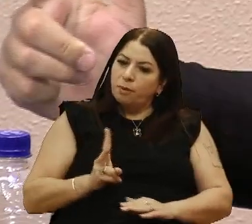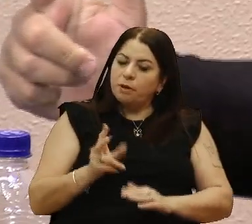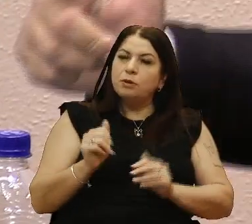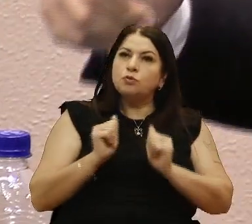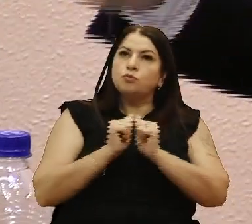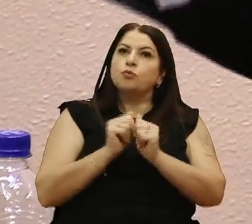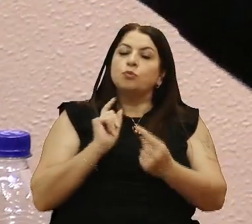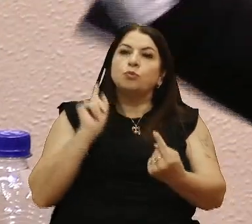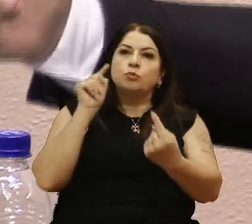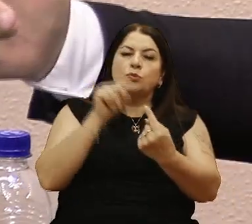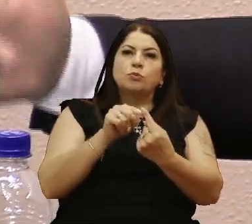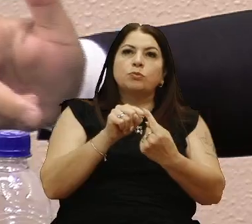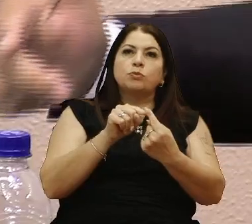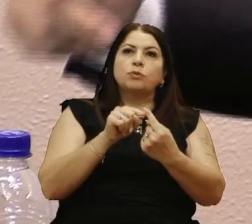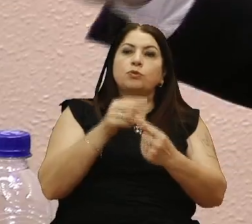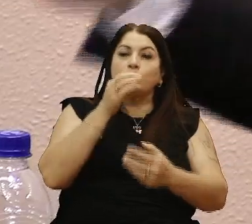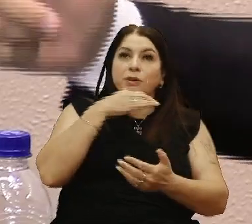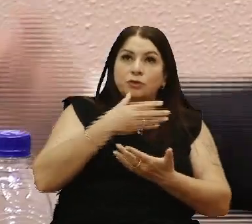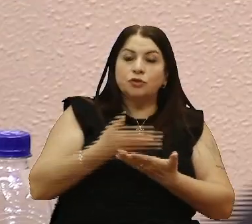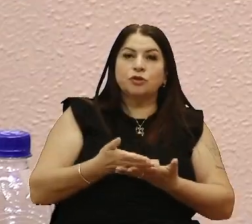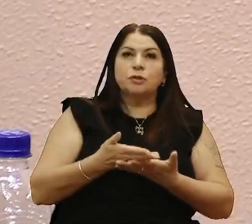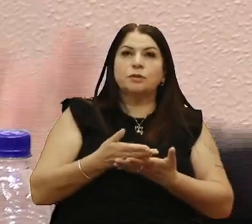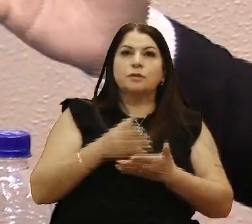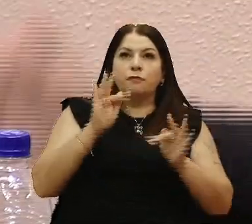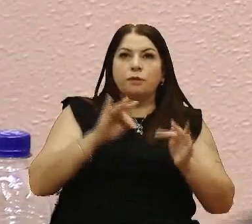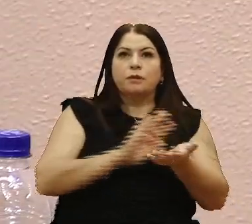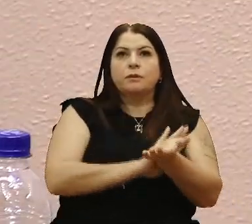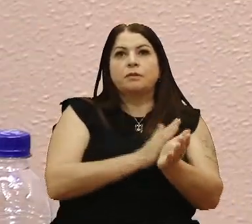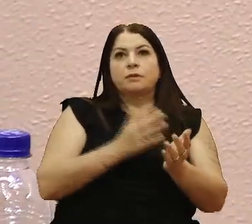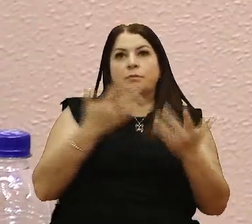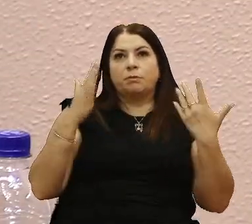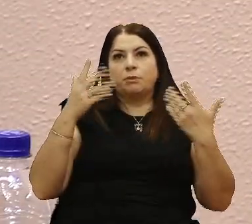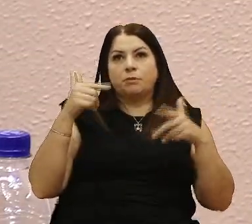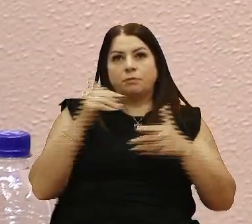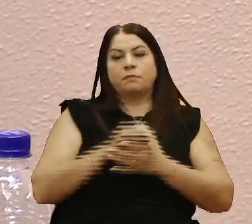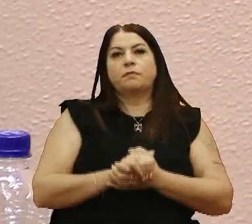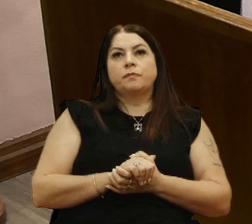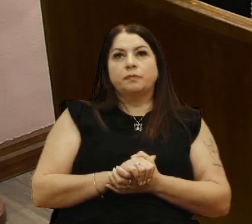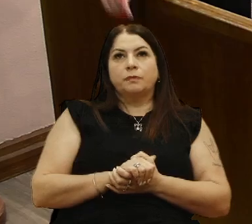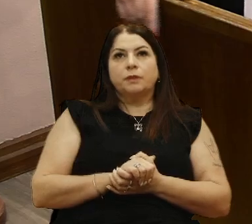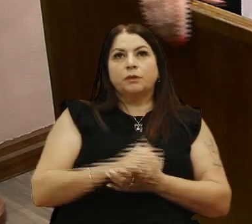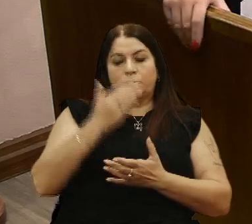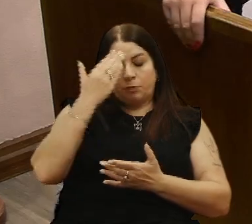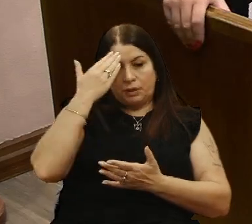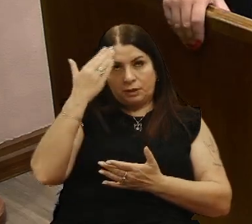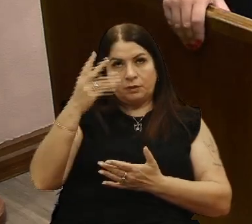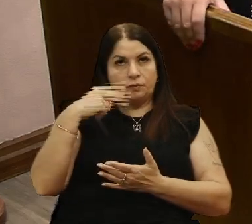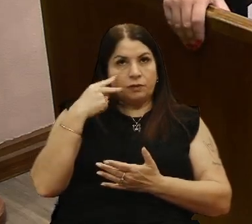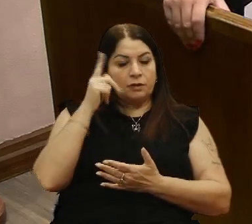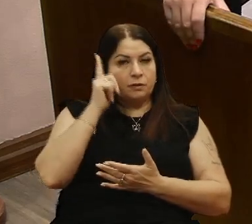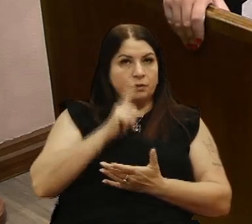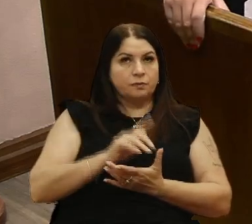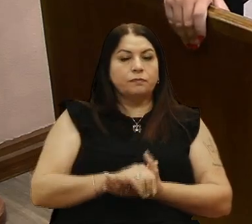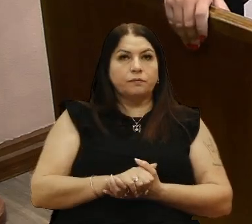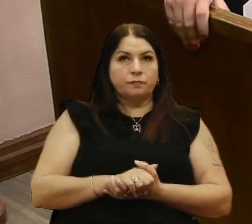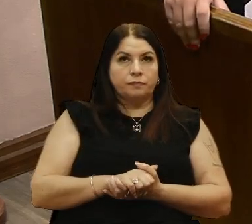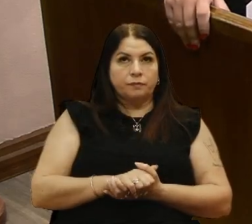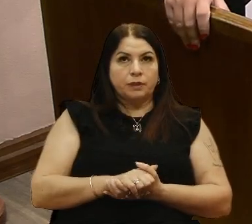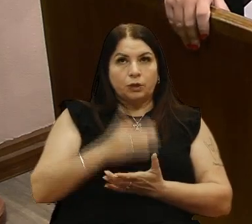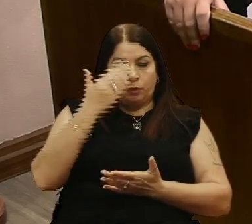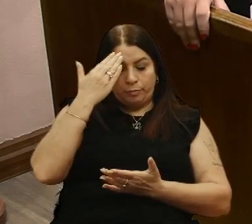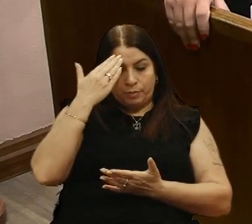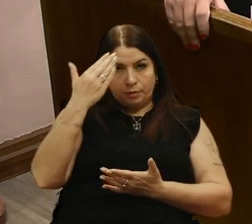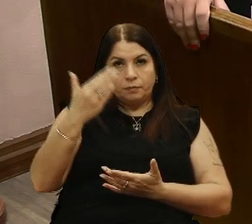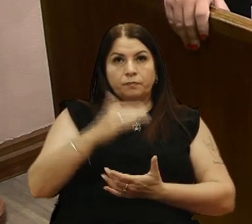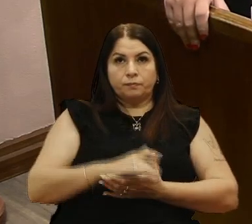em prol de uma Caxias antirracista. Parabéns pelo seu trabalho. Muito obrigado, vereador Lucas.